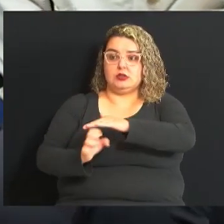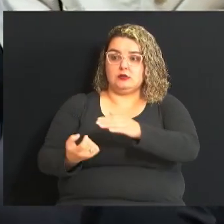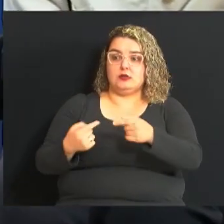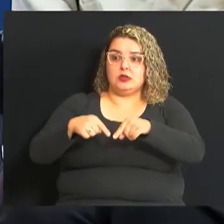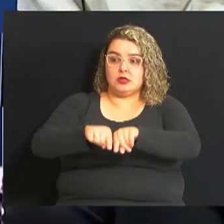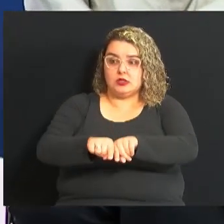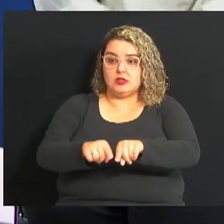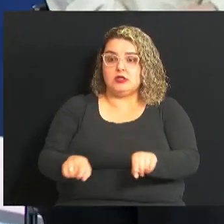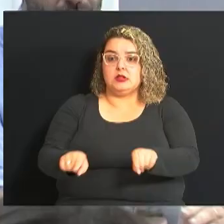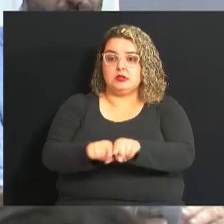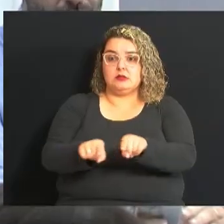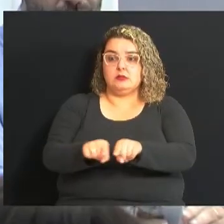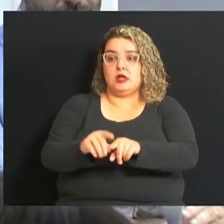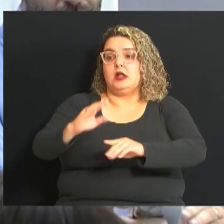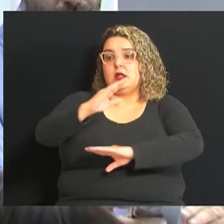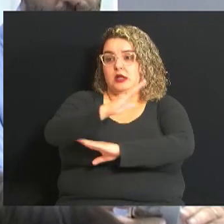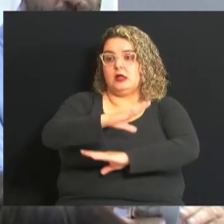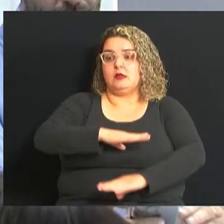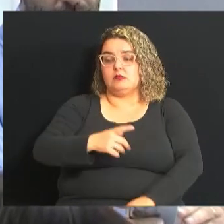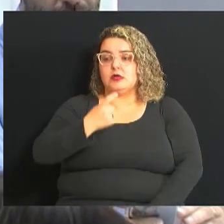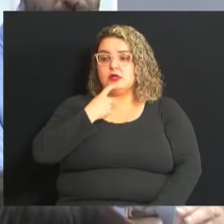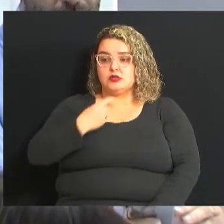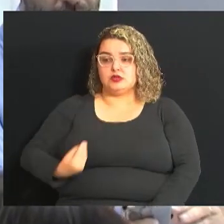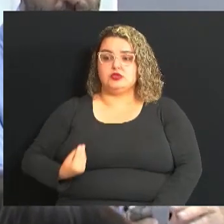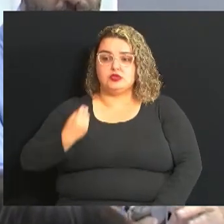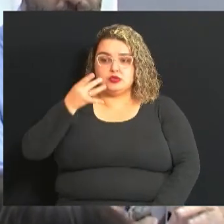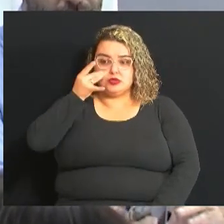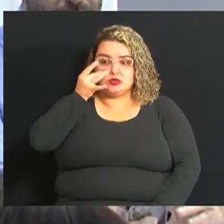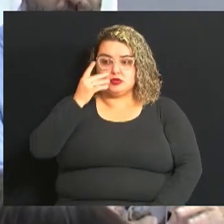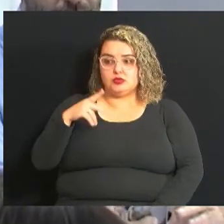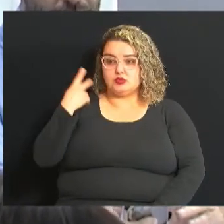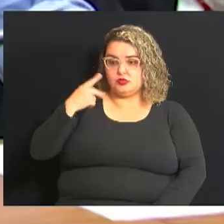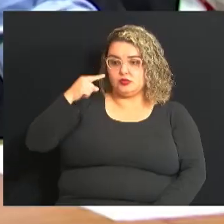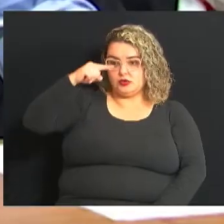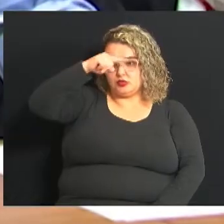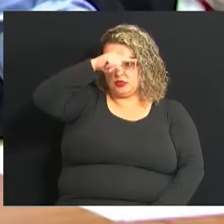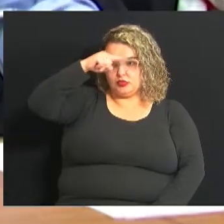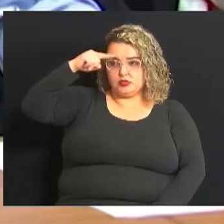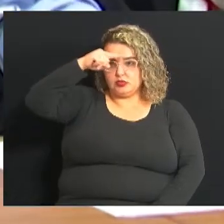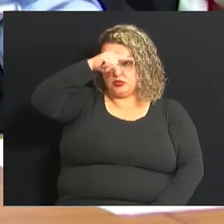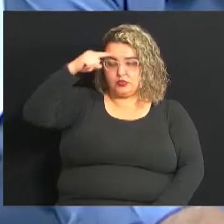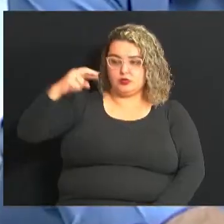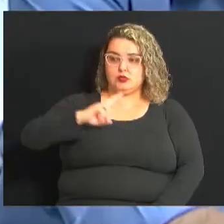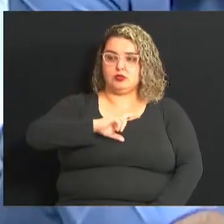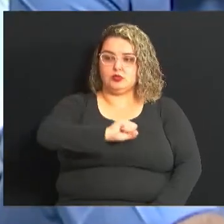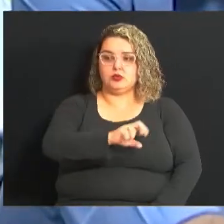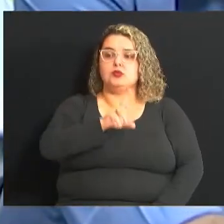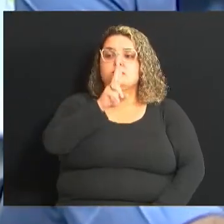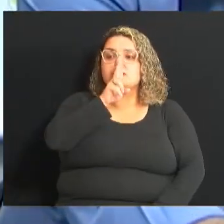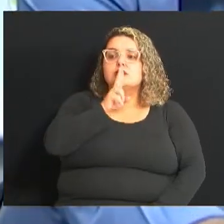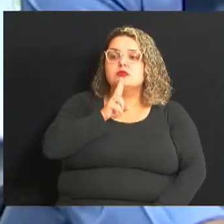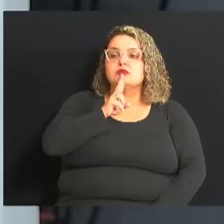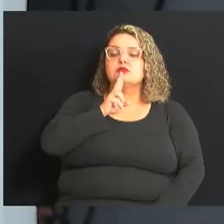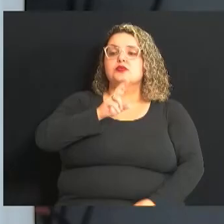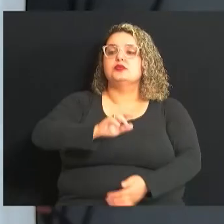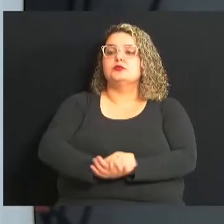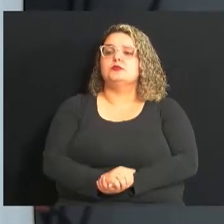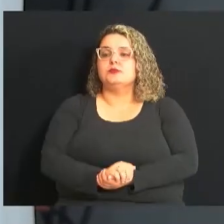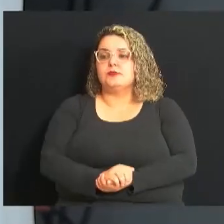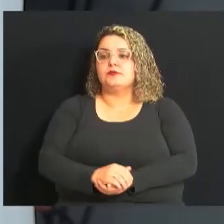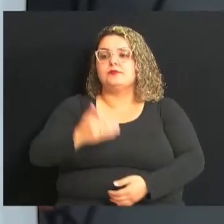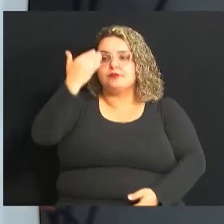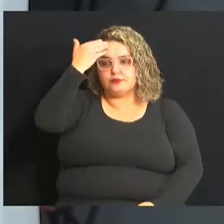e ainda da Câmara de Campinas. E estiveram presentes os vereadores Luiz Rossini, Nelson Ossri, Felipe Marchesi e